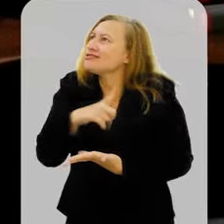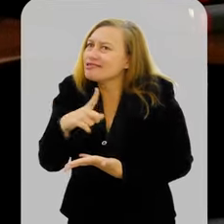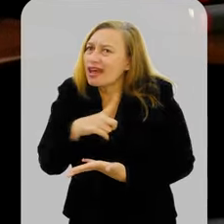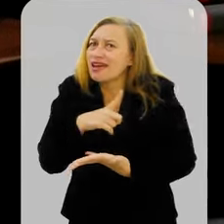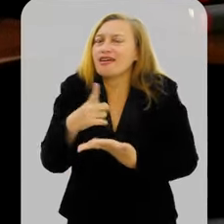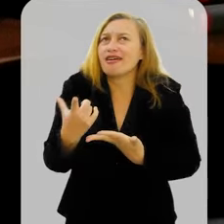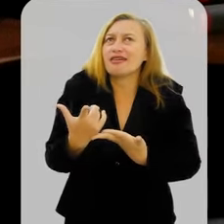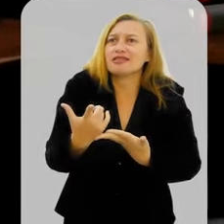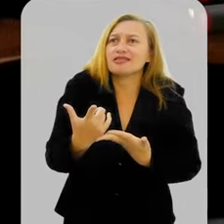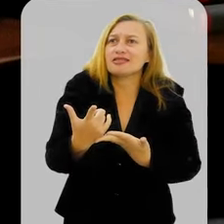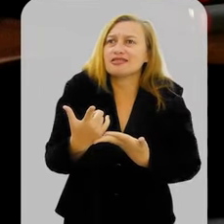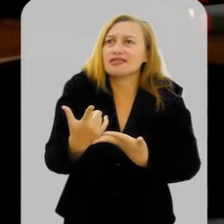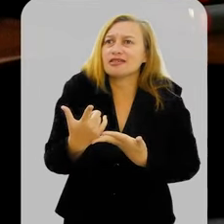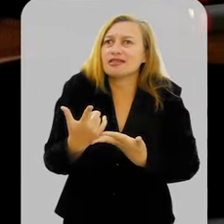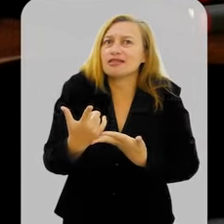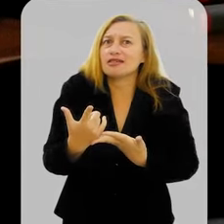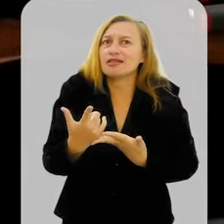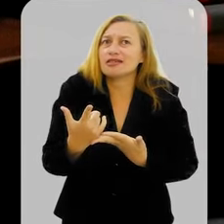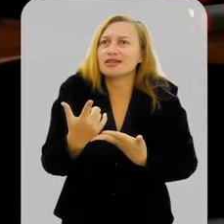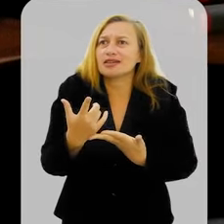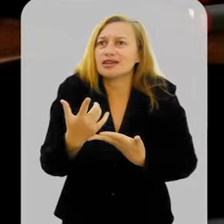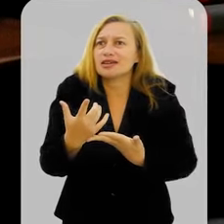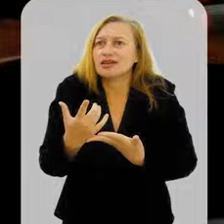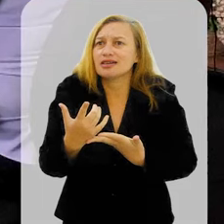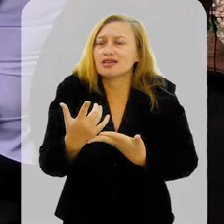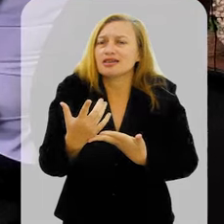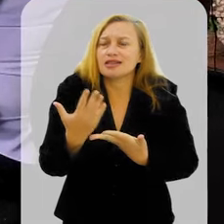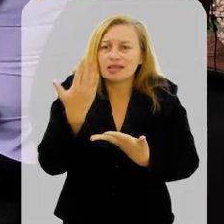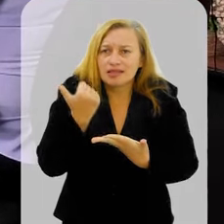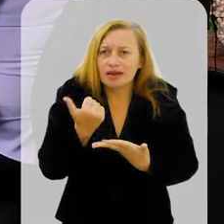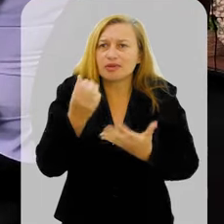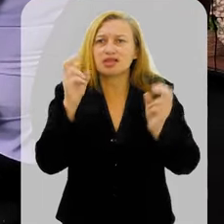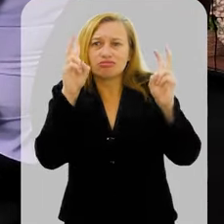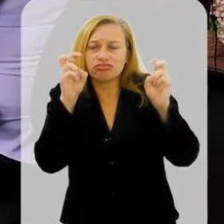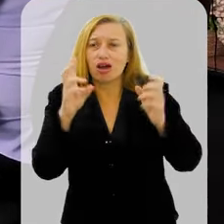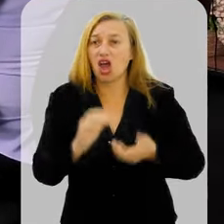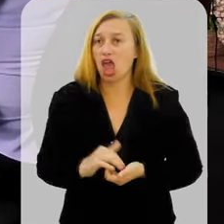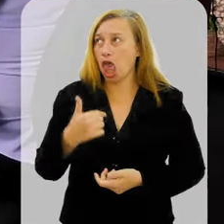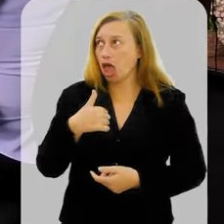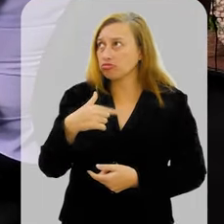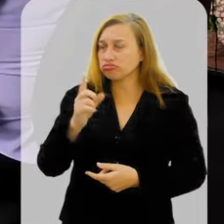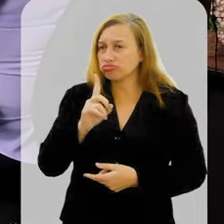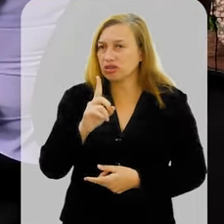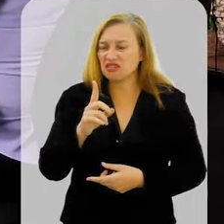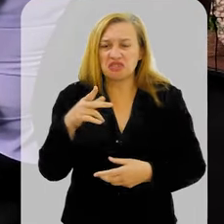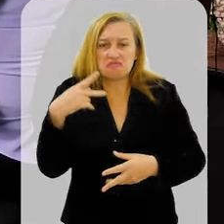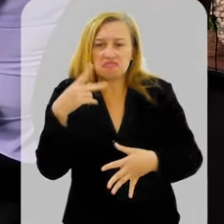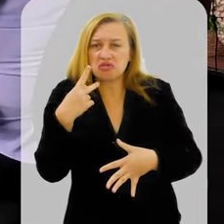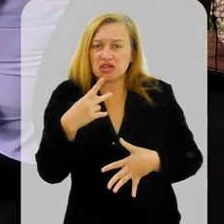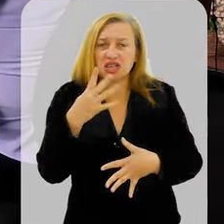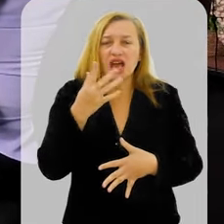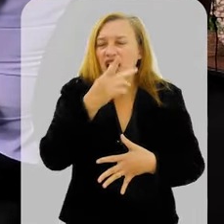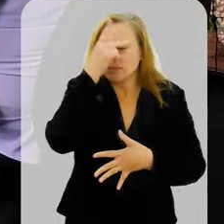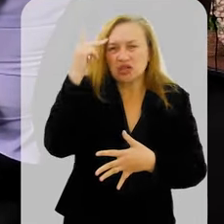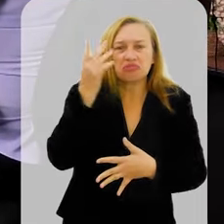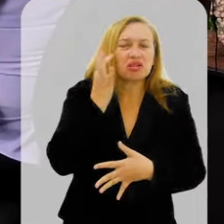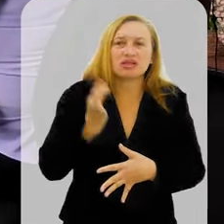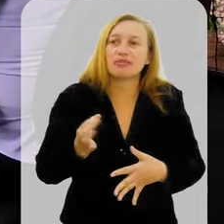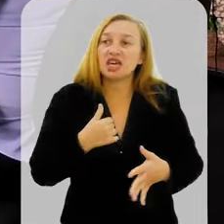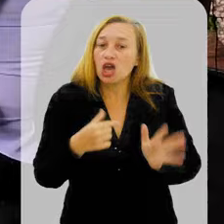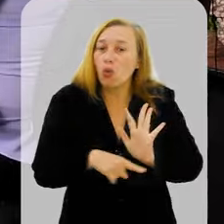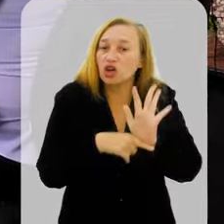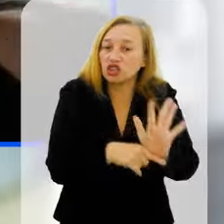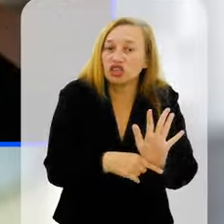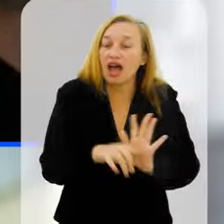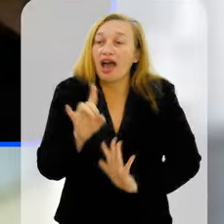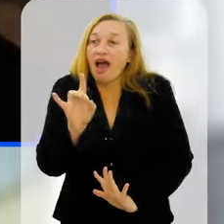senhora tem esse retrato, né, dessa situação. Então, eu nunca fiz isso de maneira política, as pessoas nem sabiam que eu ajudava,